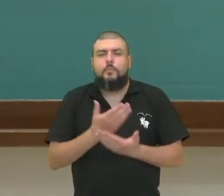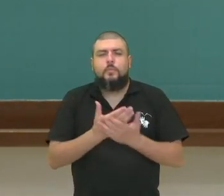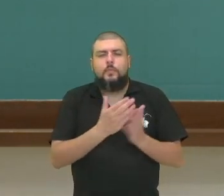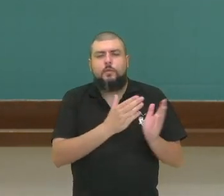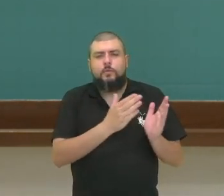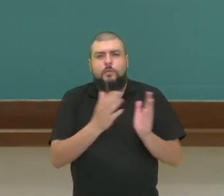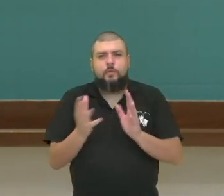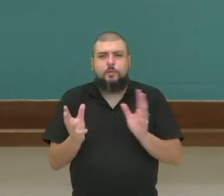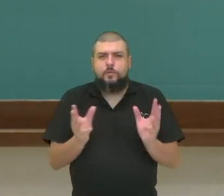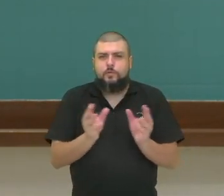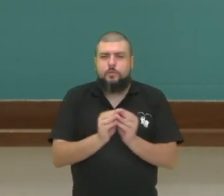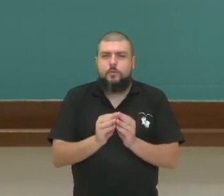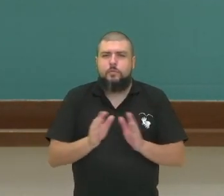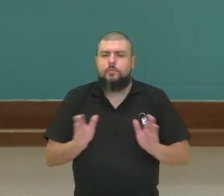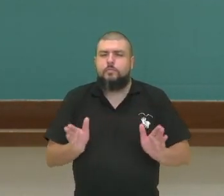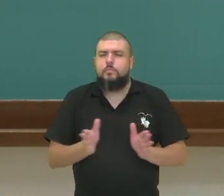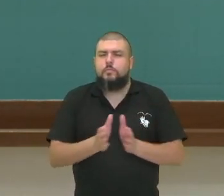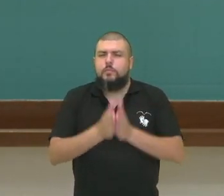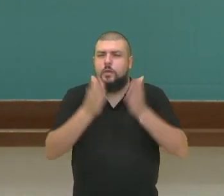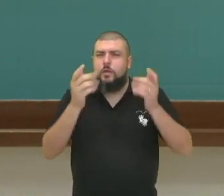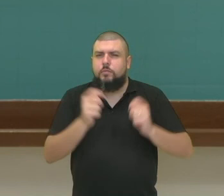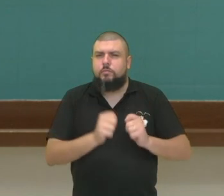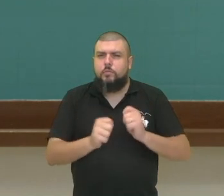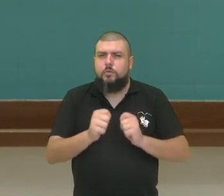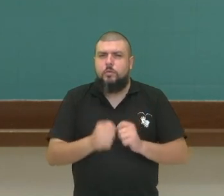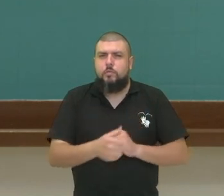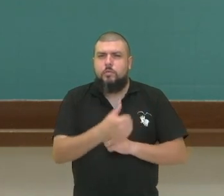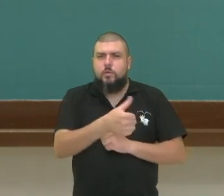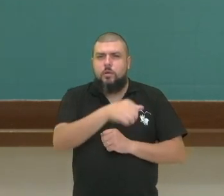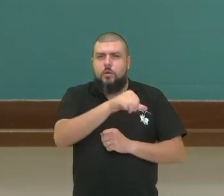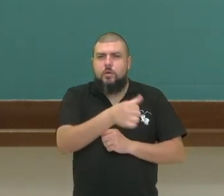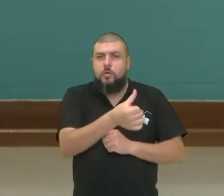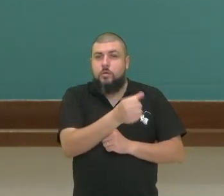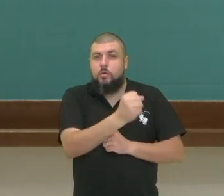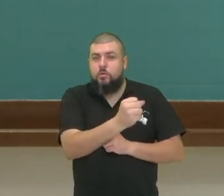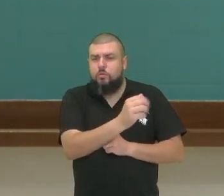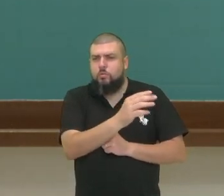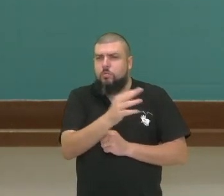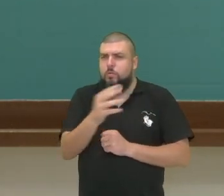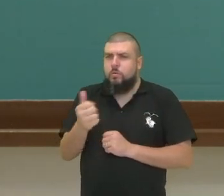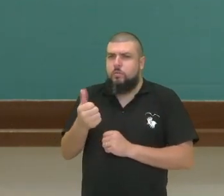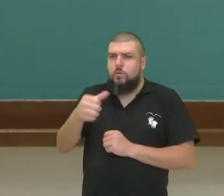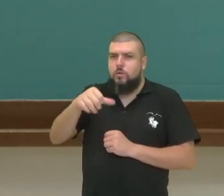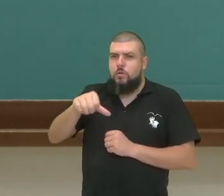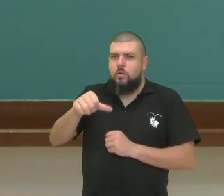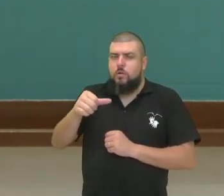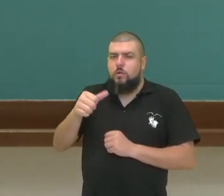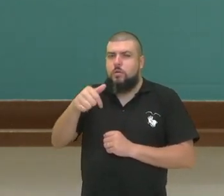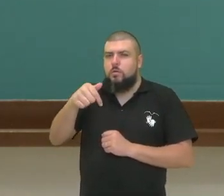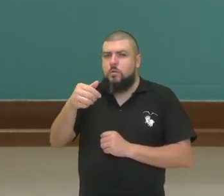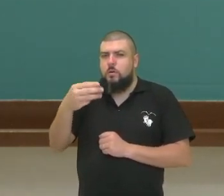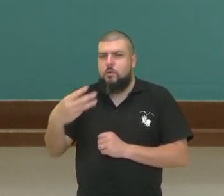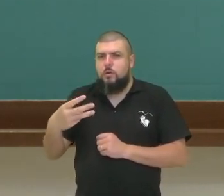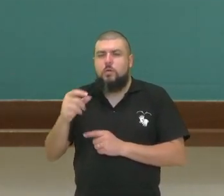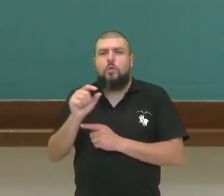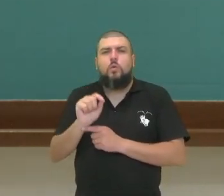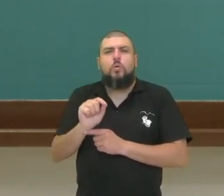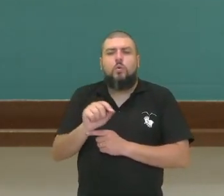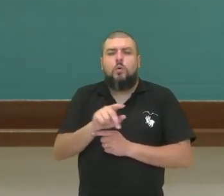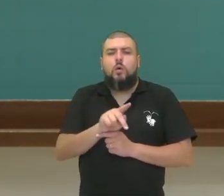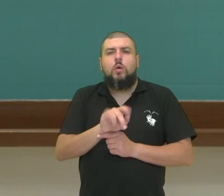foi o período entre 1968 e 1973, em que houve grande crescimento do PIB, do Produto Interno